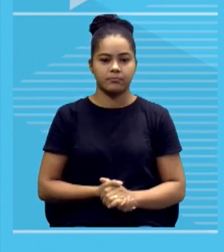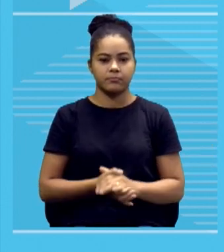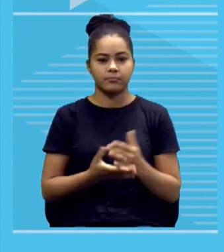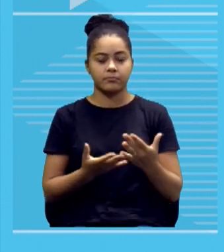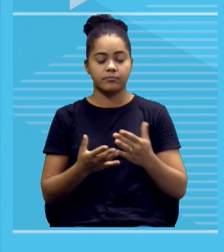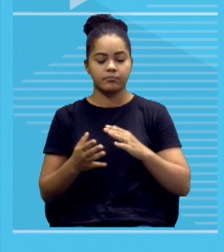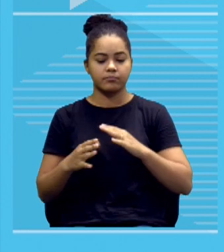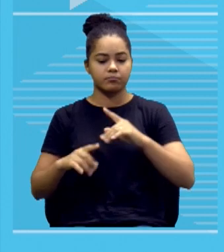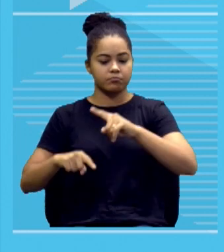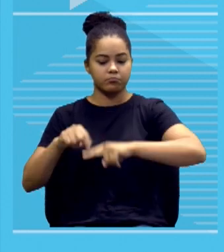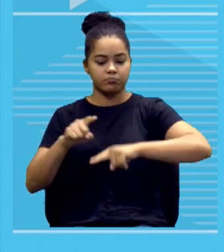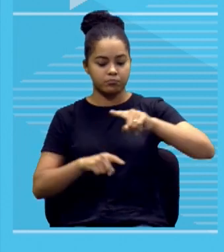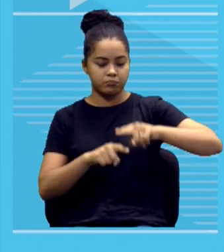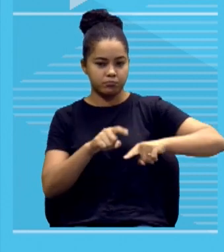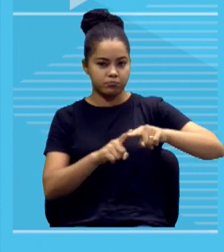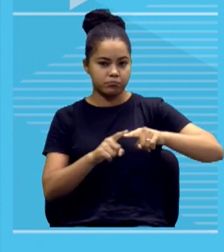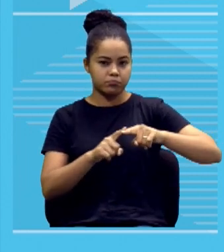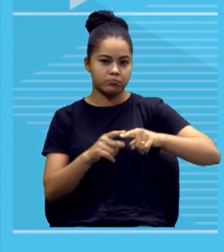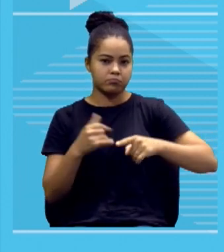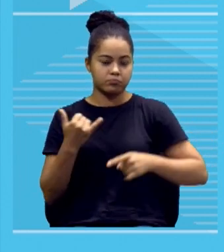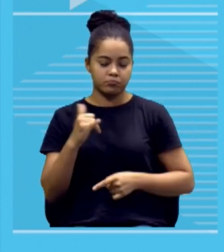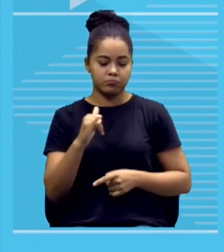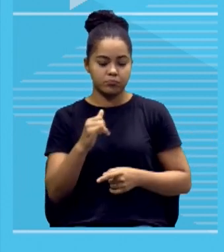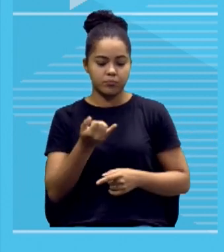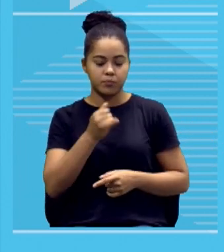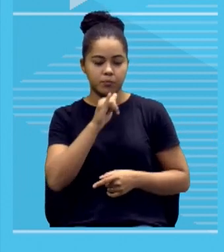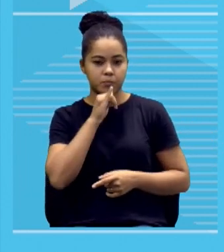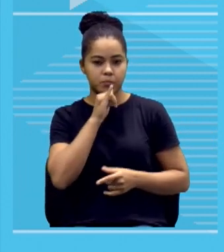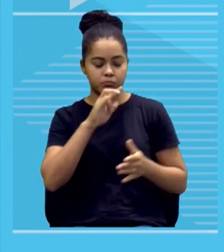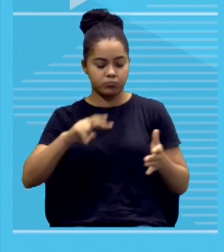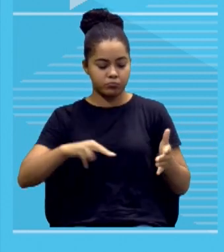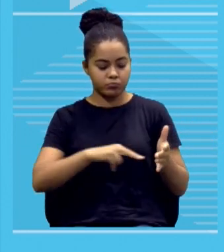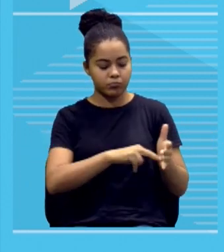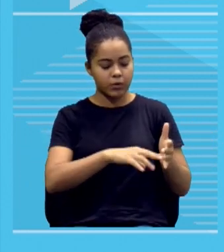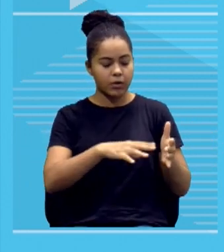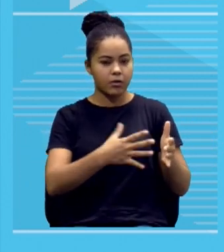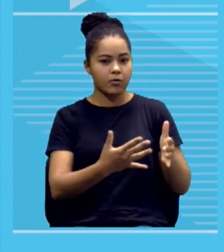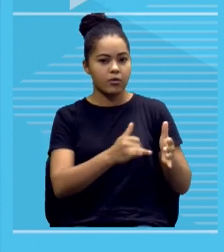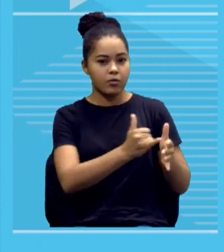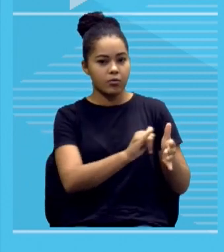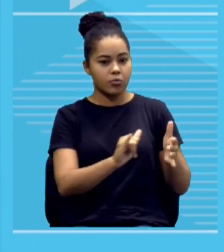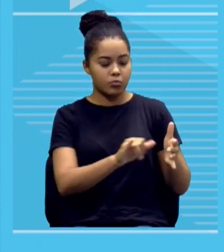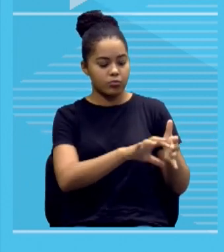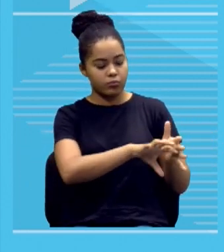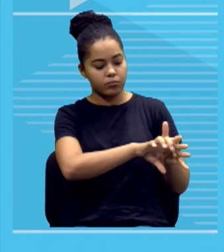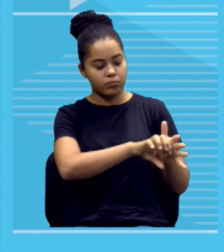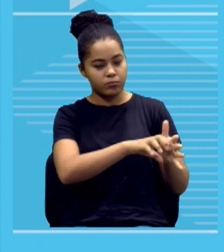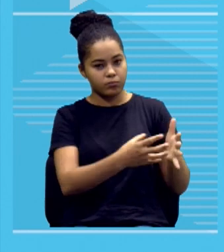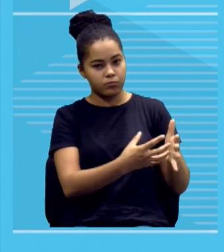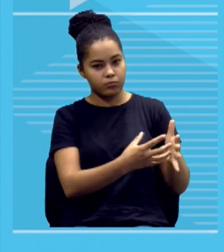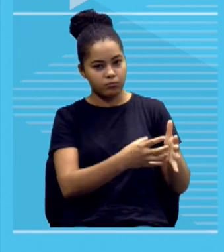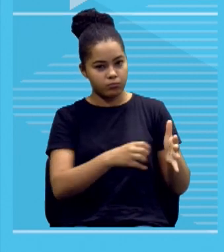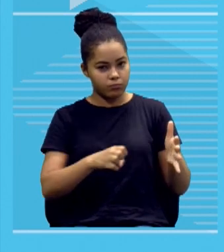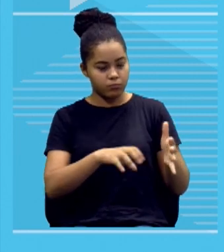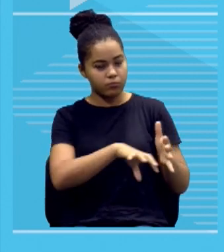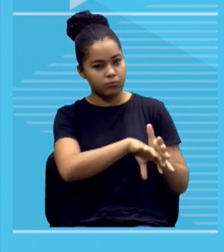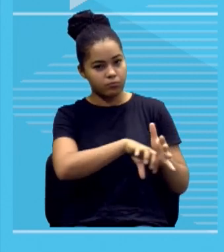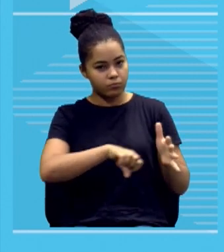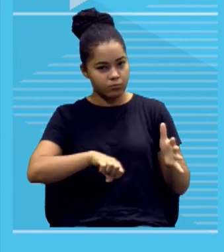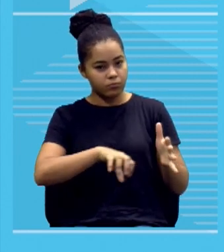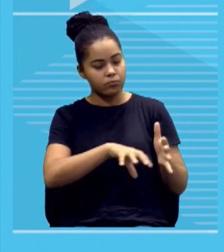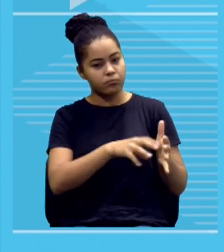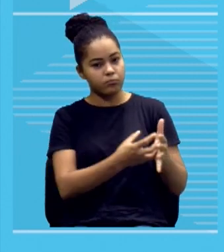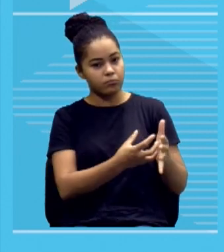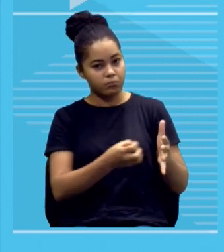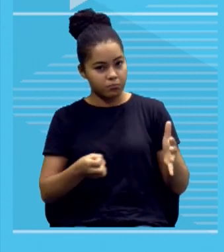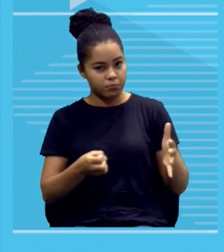elétrico, eletrônico que você coloca na tomada é um receptor. Você transforma a energia elétrica fornecida pela tomada em um outro tipo